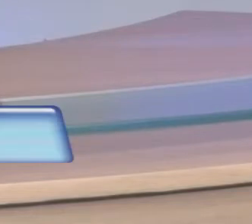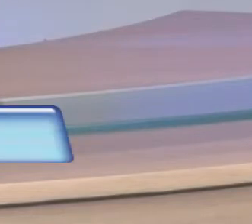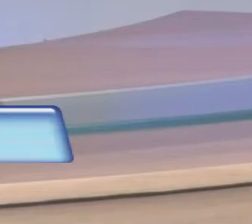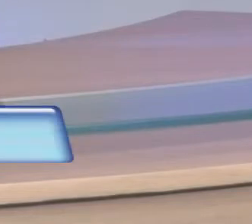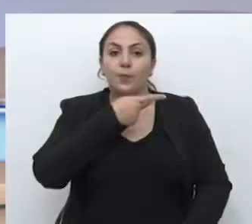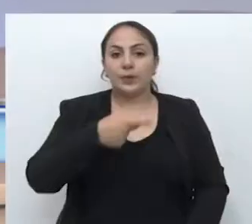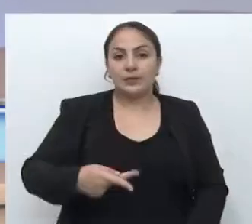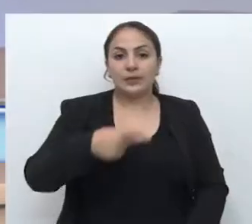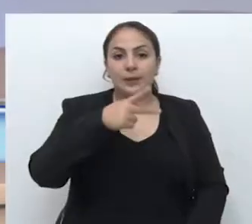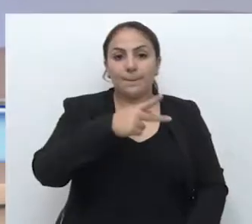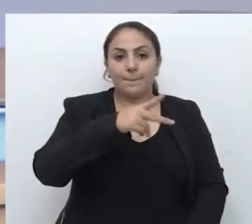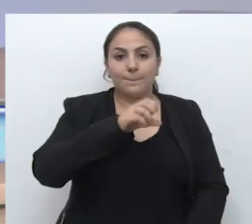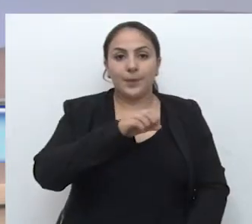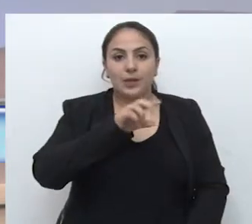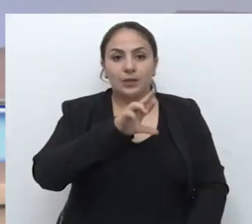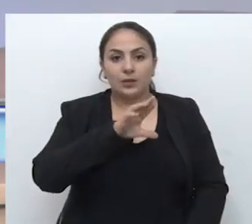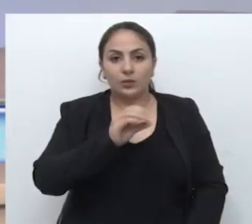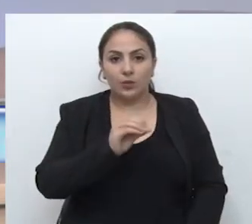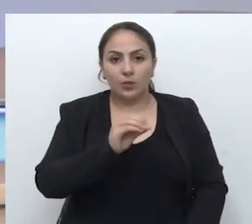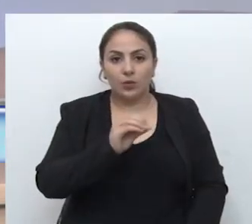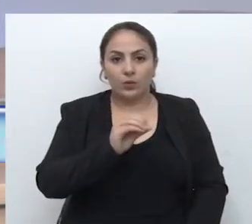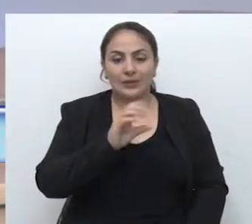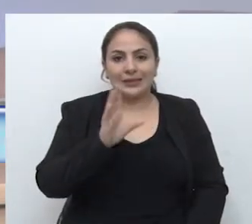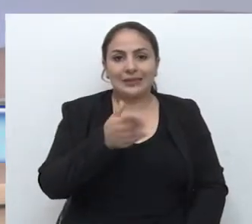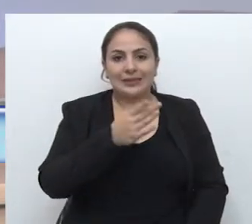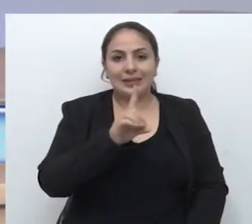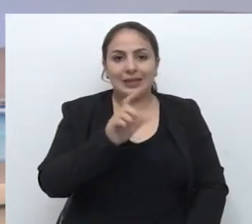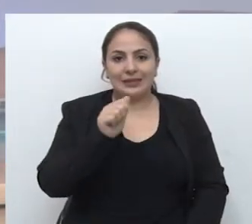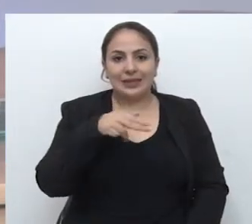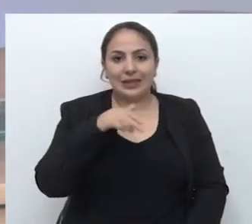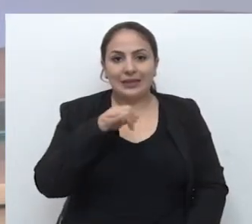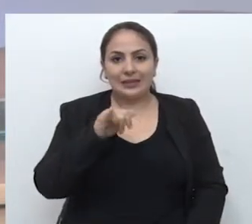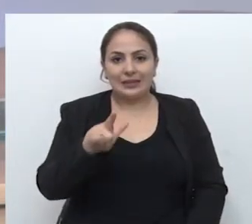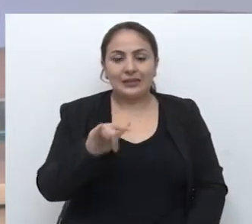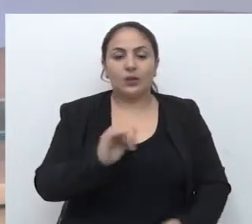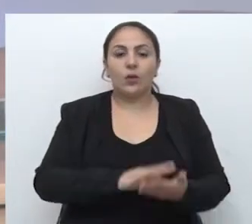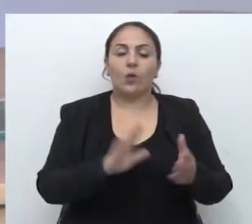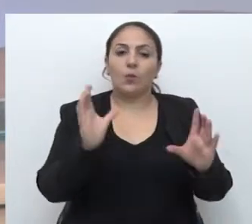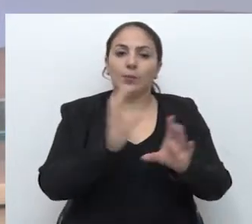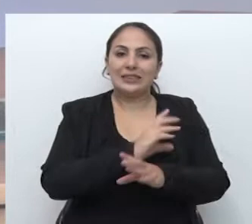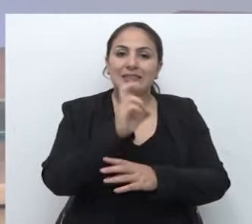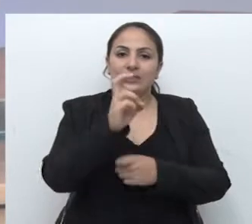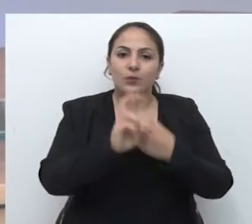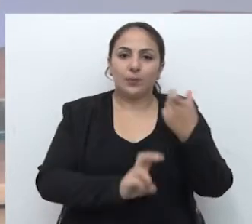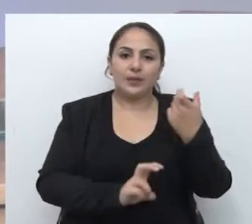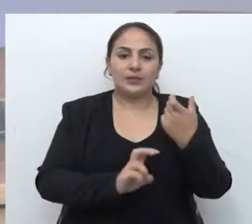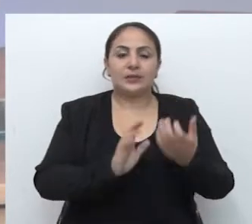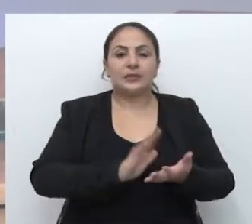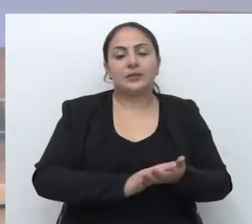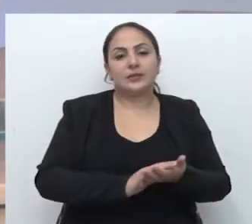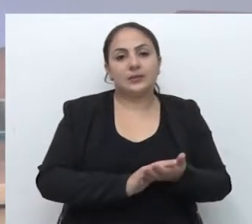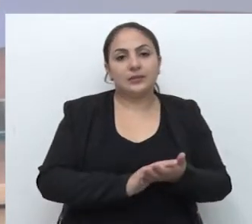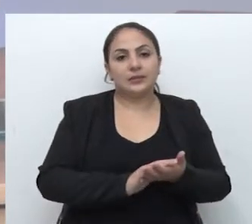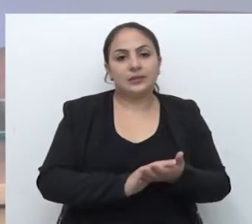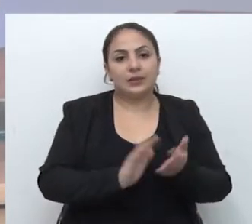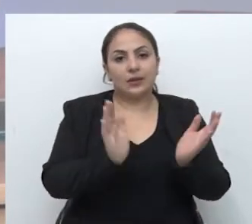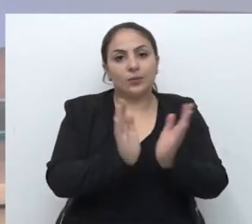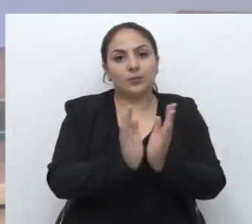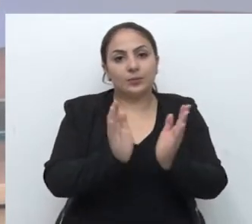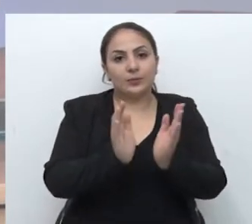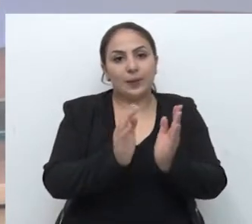Hoje, o presidente Pedro Danelli completa 5 meses à frente da mesa diretora. Neste período, mais